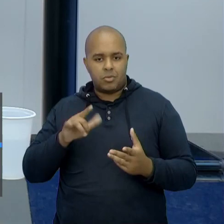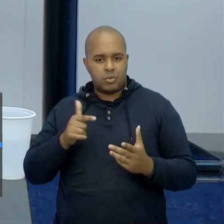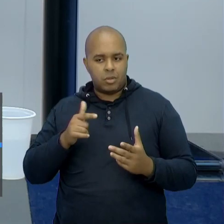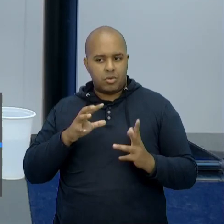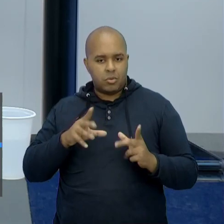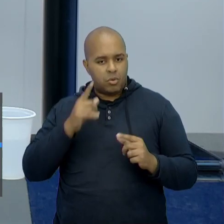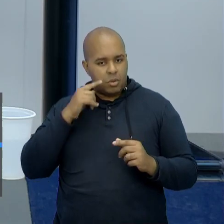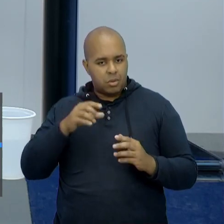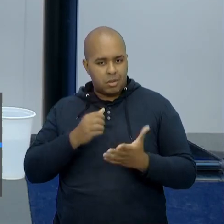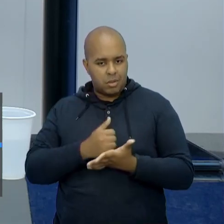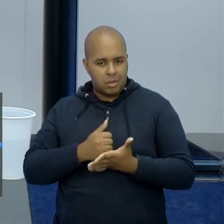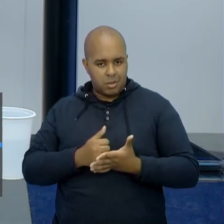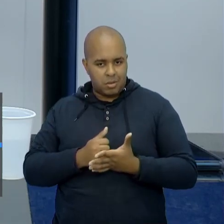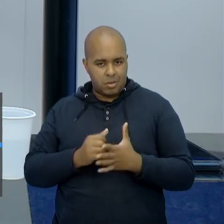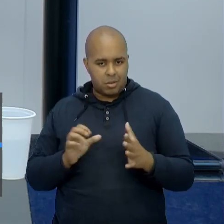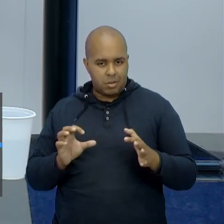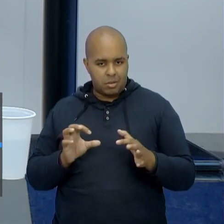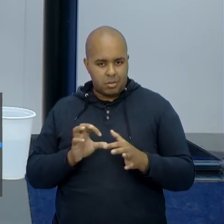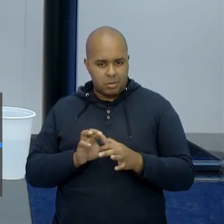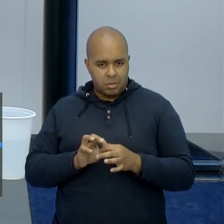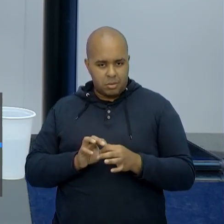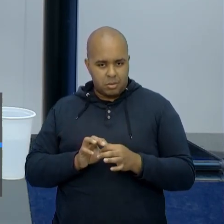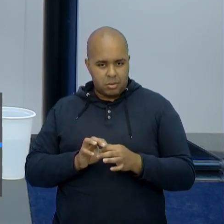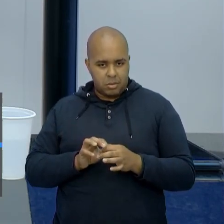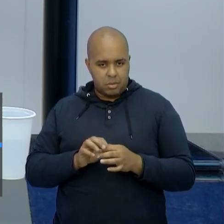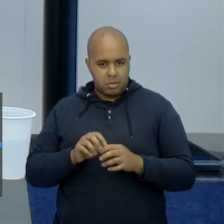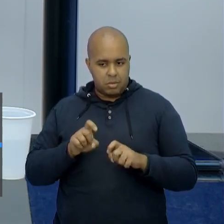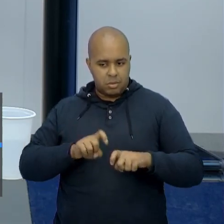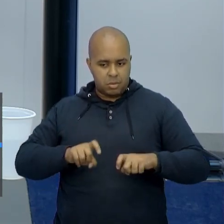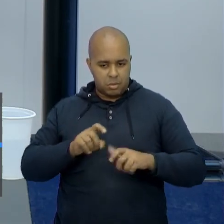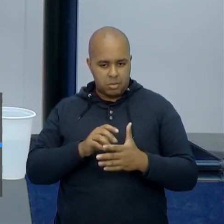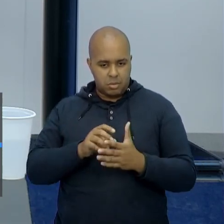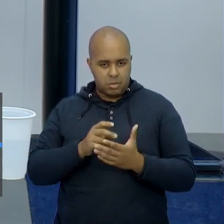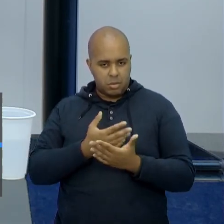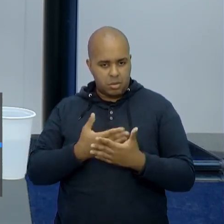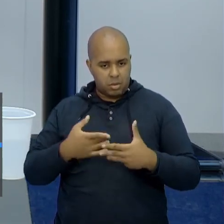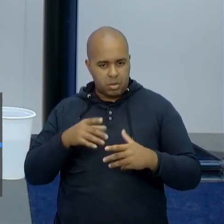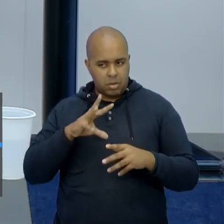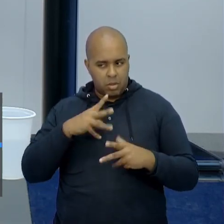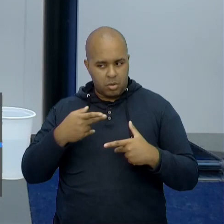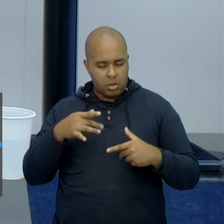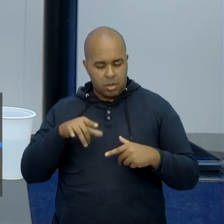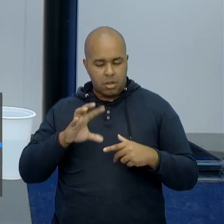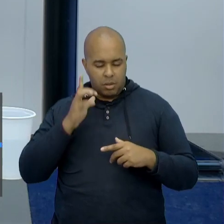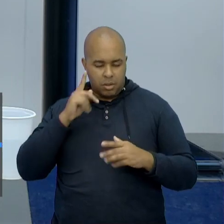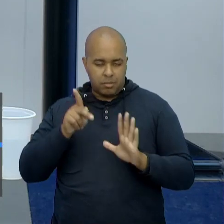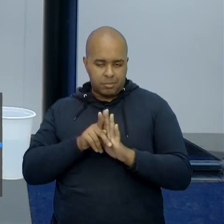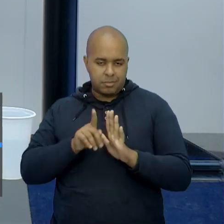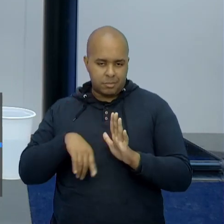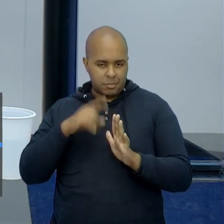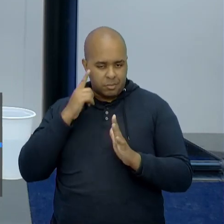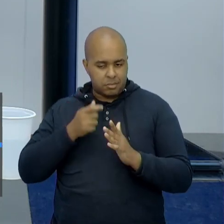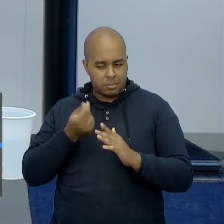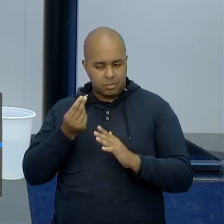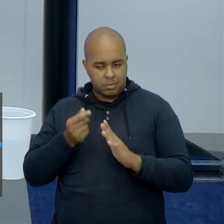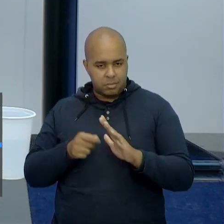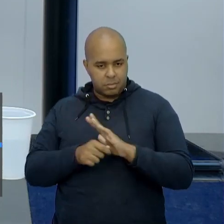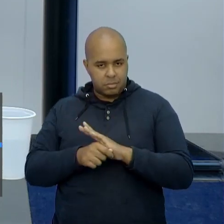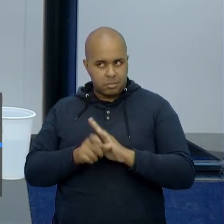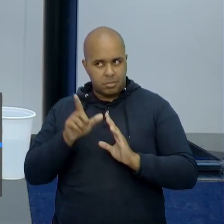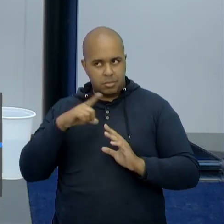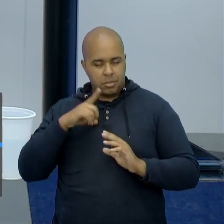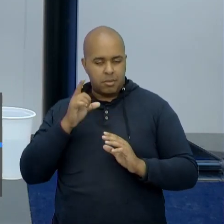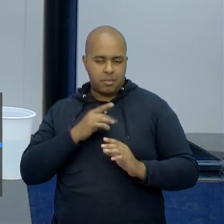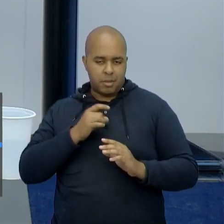todos esses cartórios interligados, digitalizados, essas coisas acontecem e o investidor estrangeiro